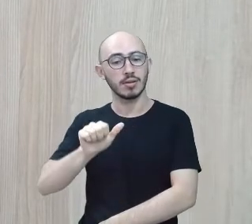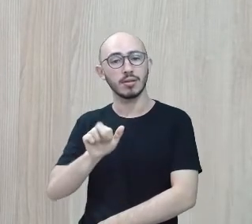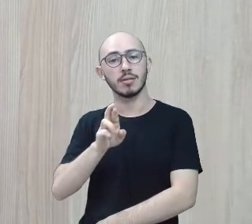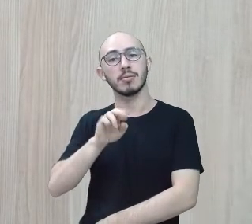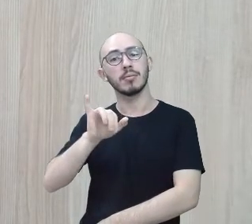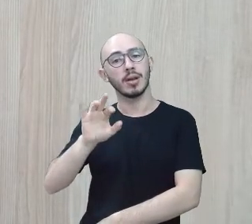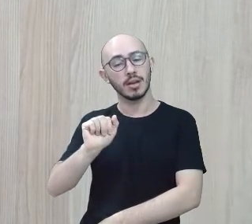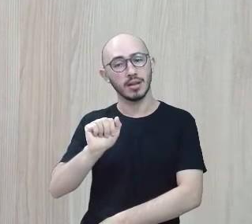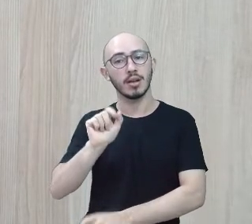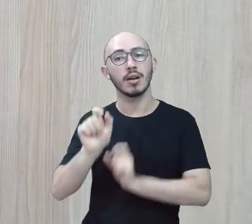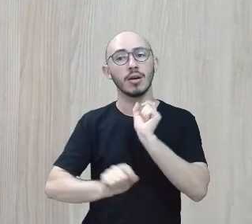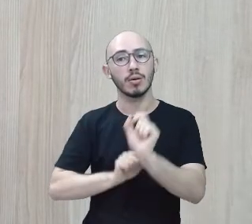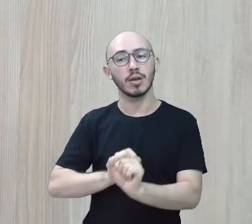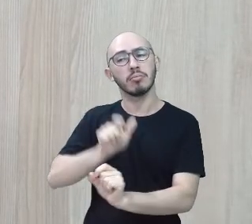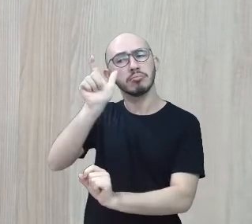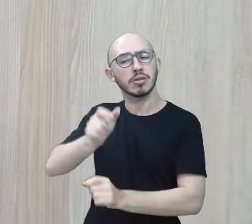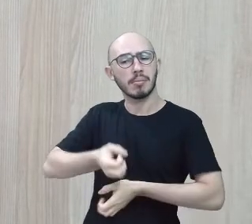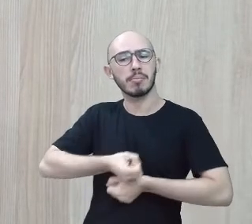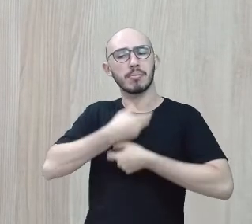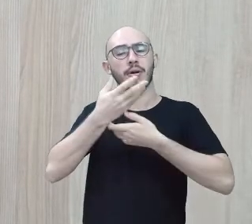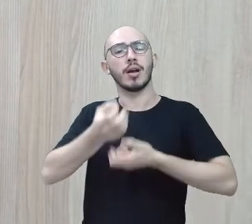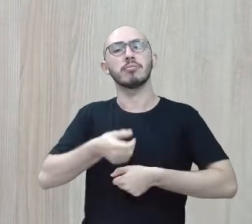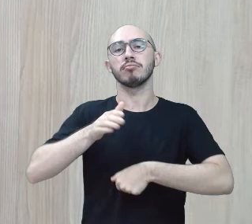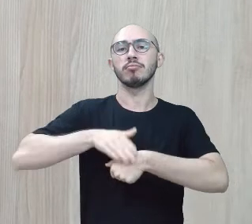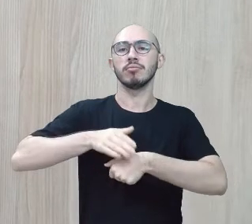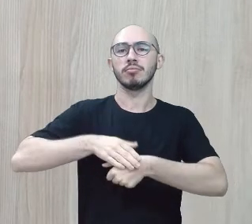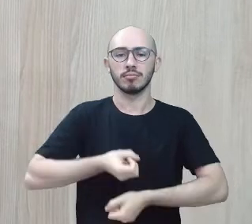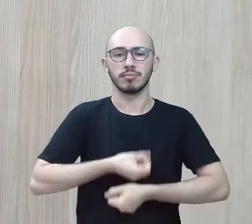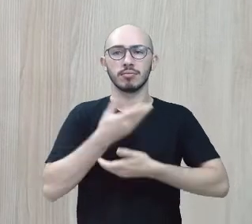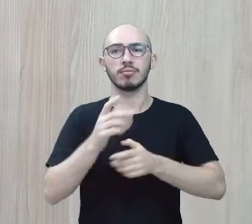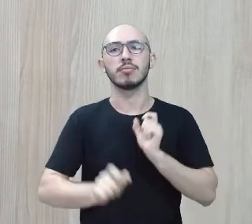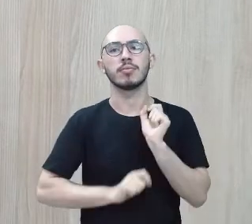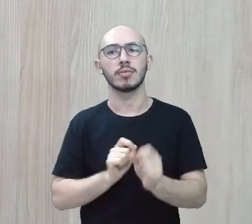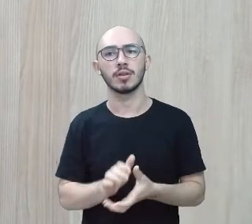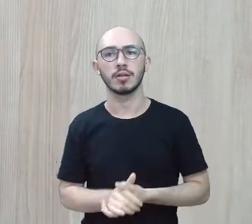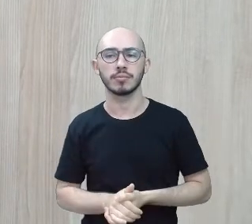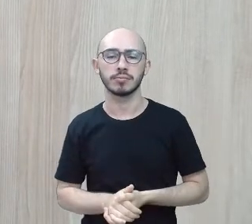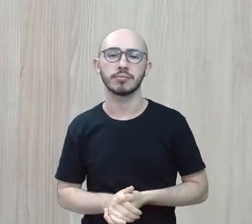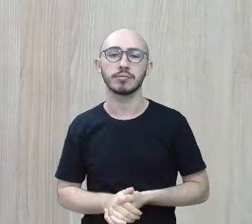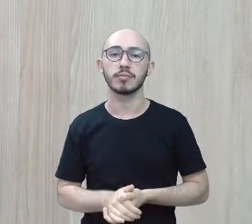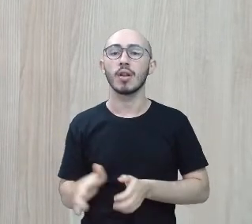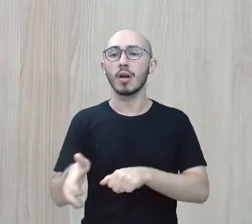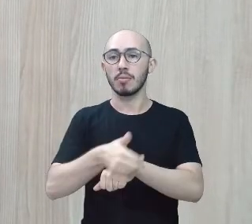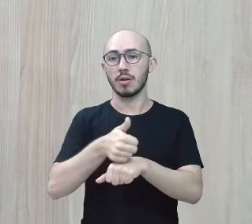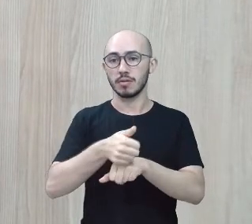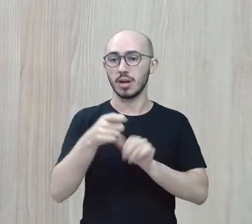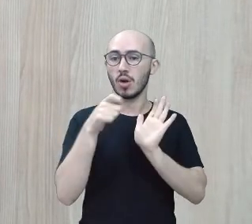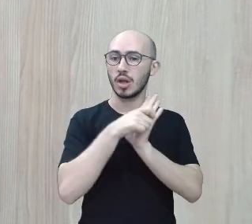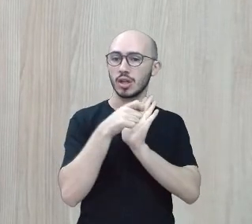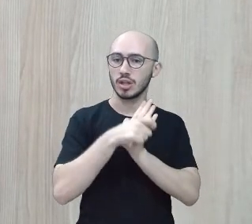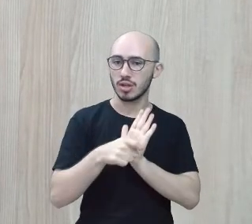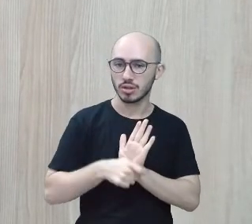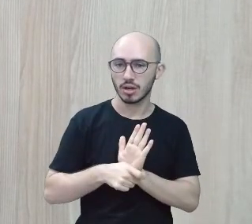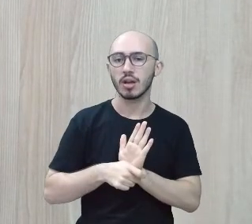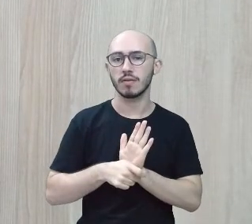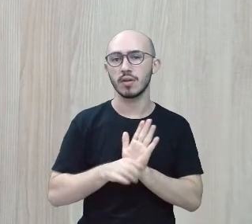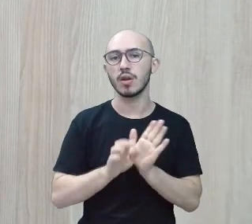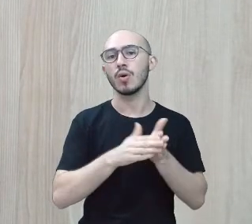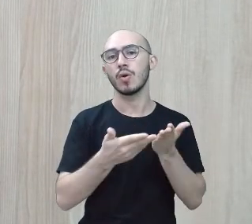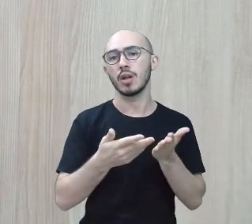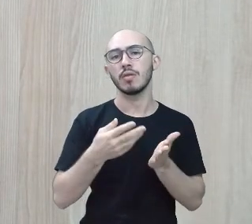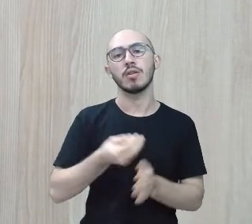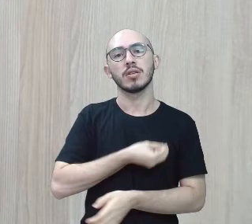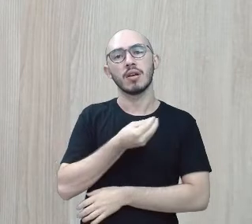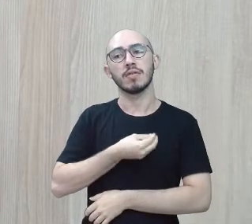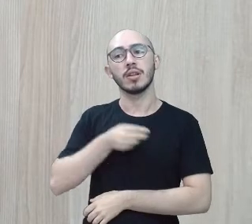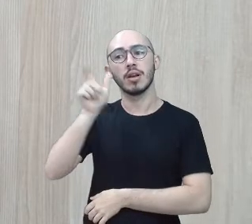que faz poesia, tá certo? O biógrafo é aquele que escreve a biografia, tá certo? Eu espero